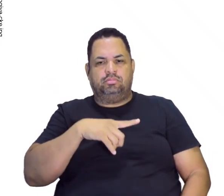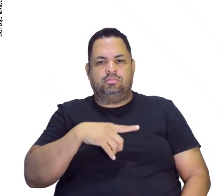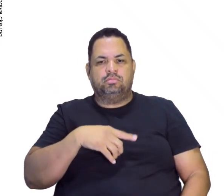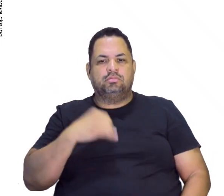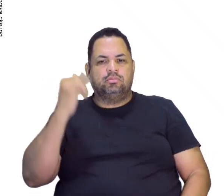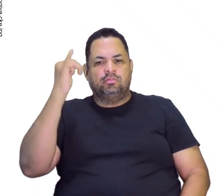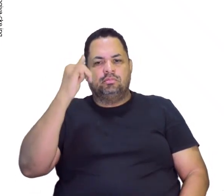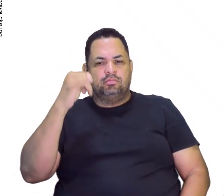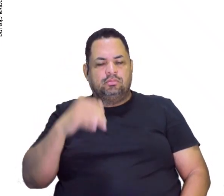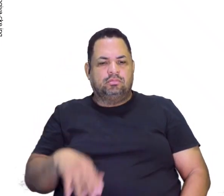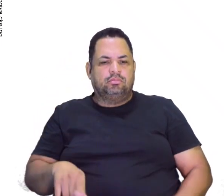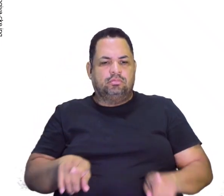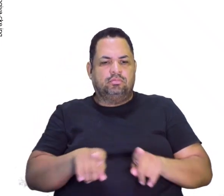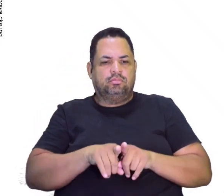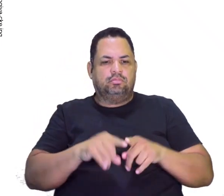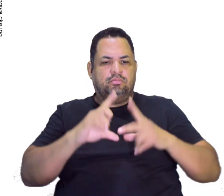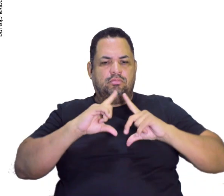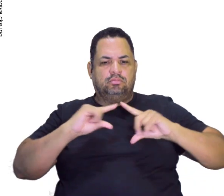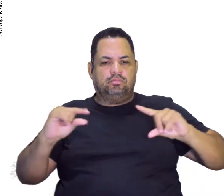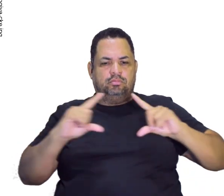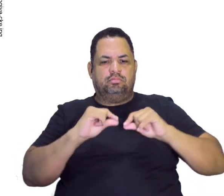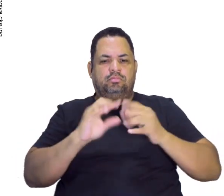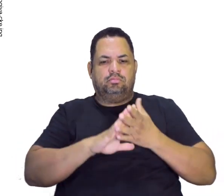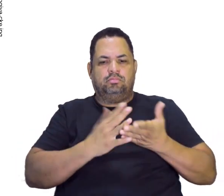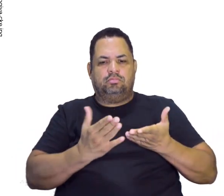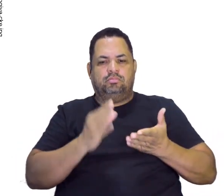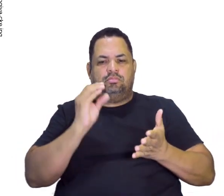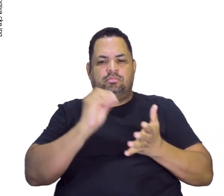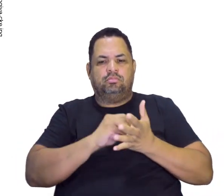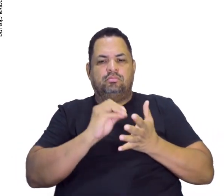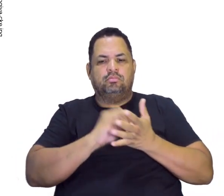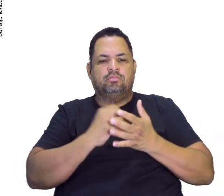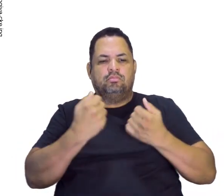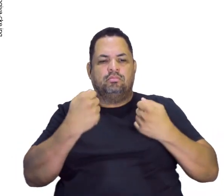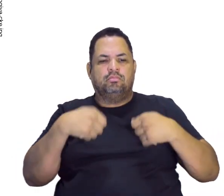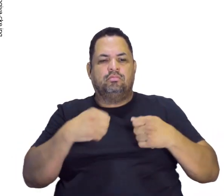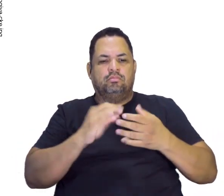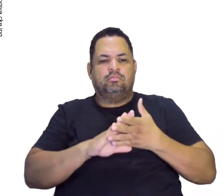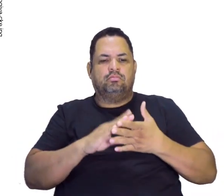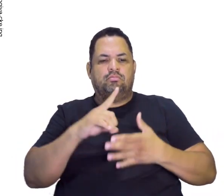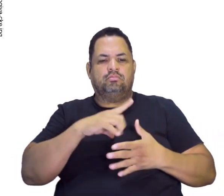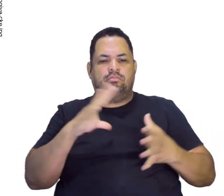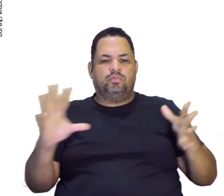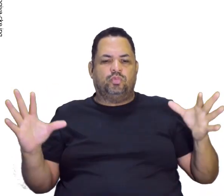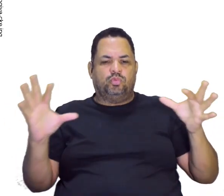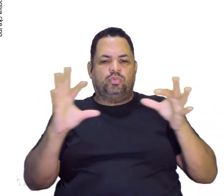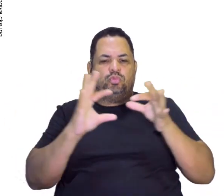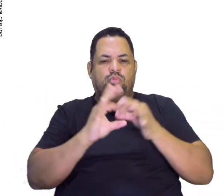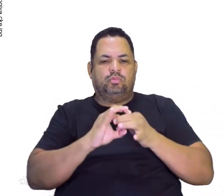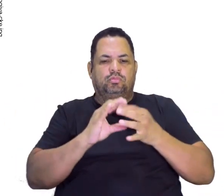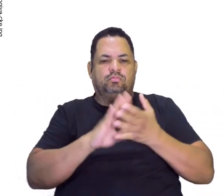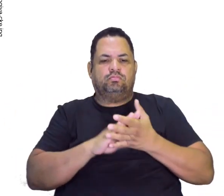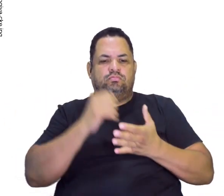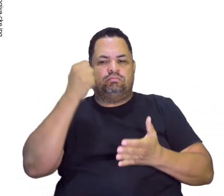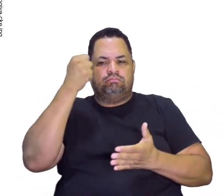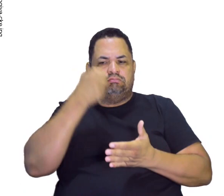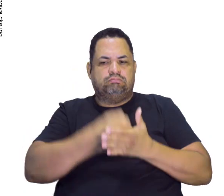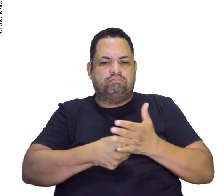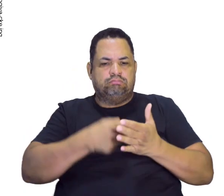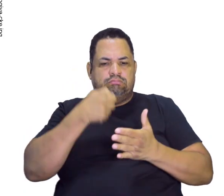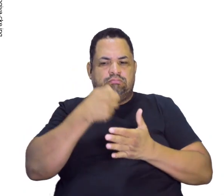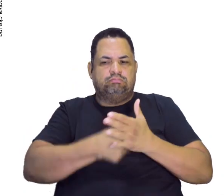italianos japoneses assim como remetem a falta de perspectiva que predominava no contexto de